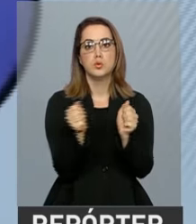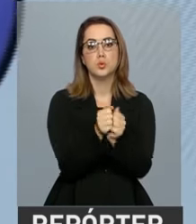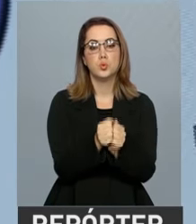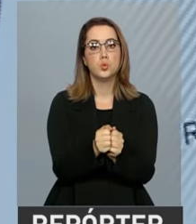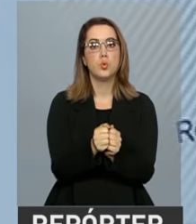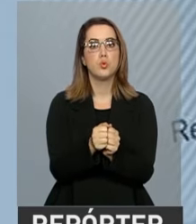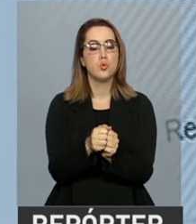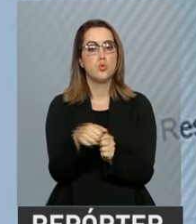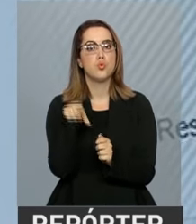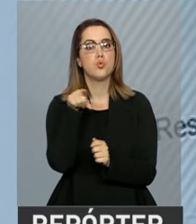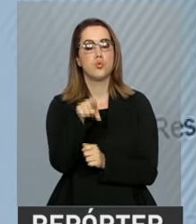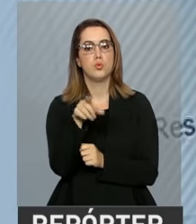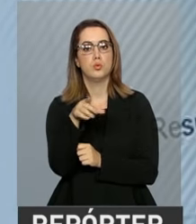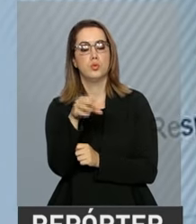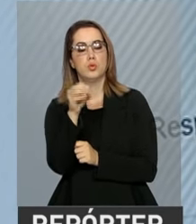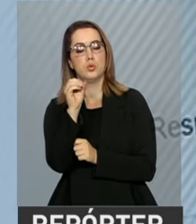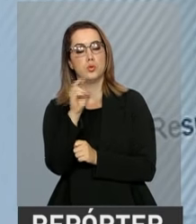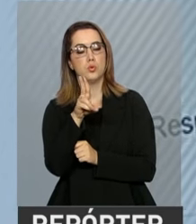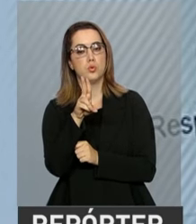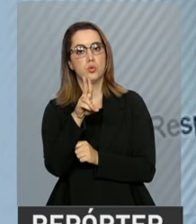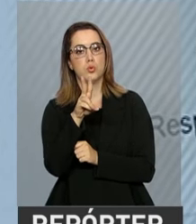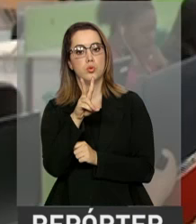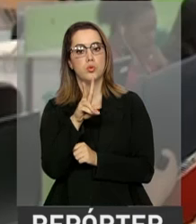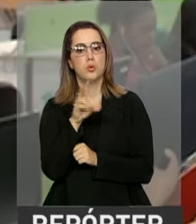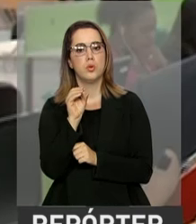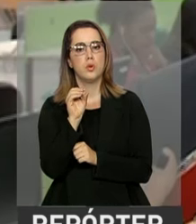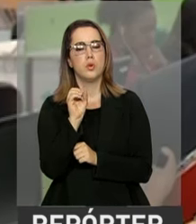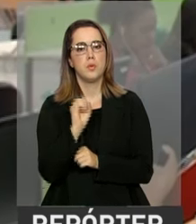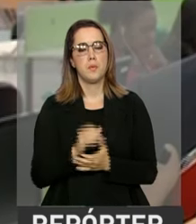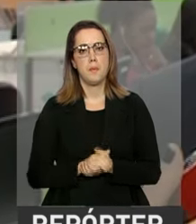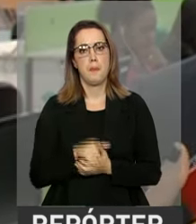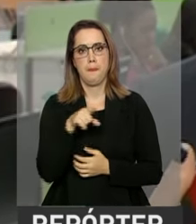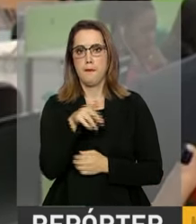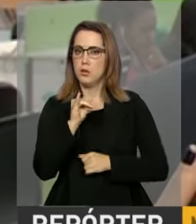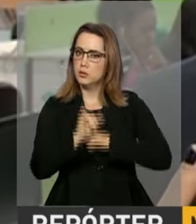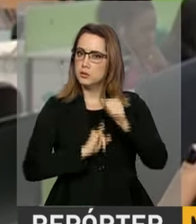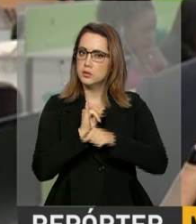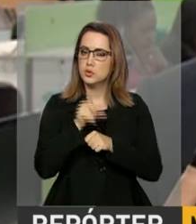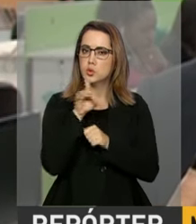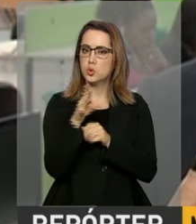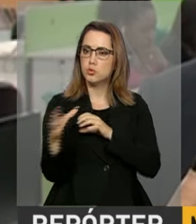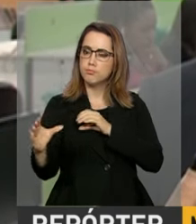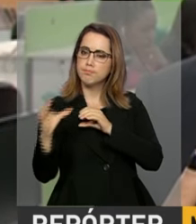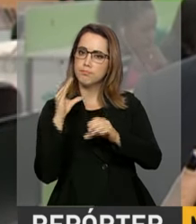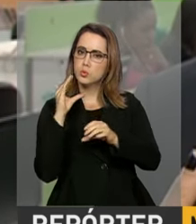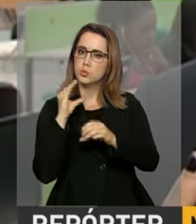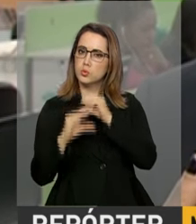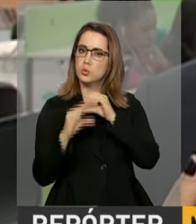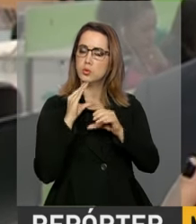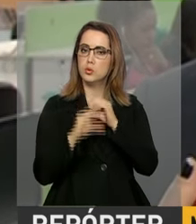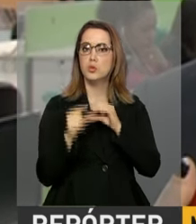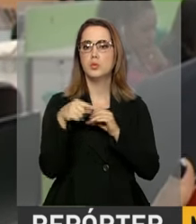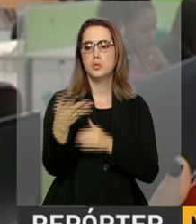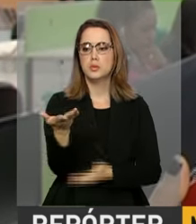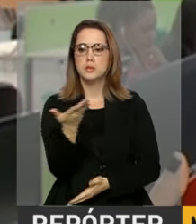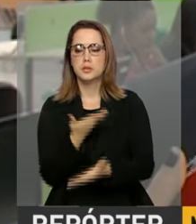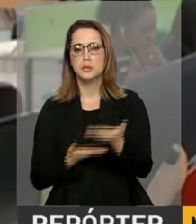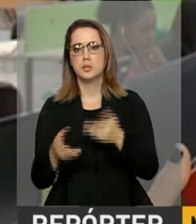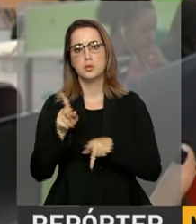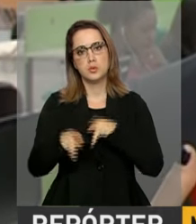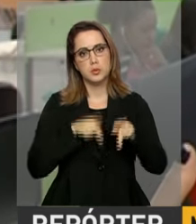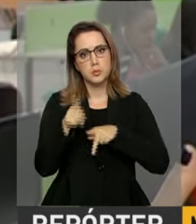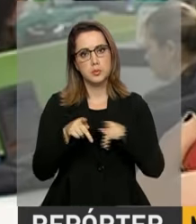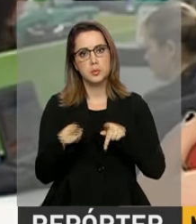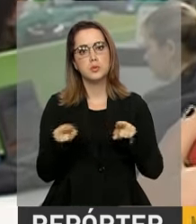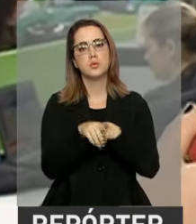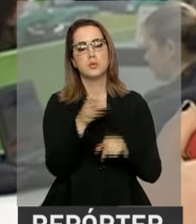ouvidorias do Poder Executivo Federal o eouve Reclame Aqui apenas um canal entre o cidadão e os serviços públicos entre o cidadão